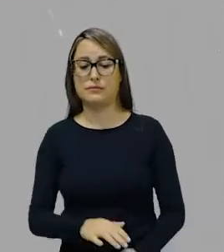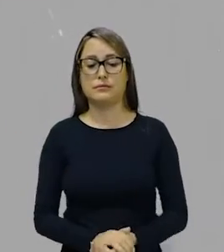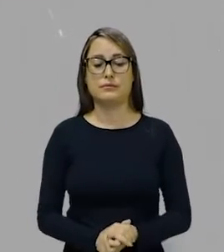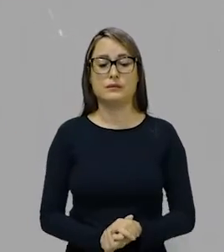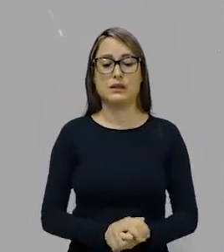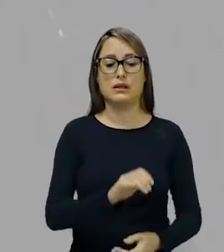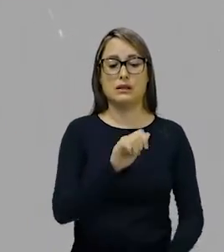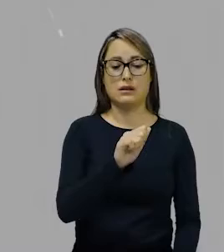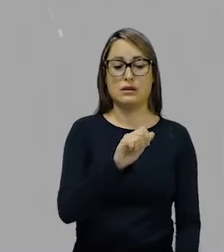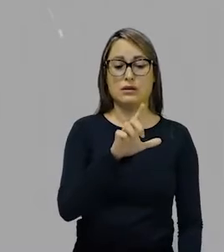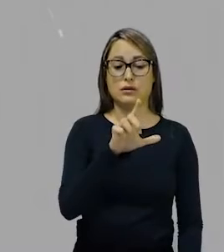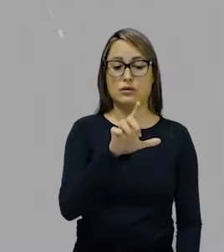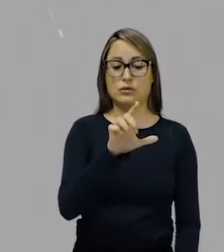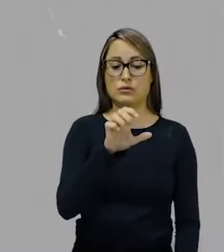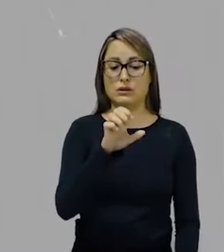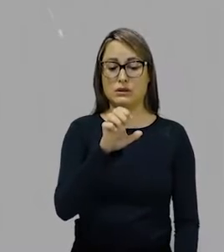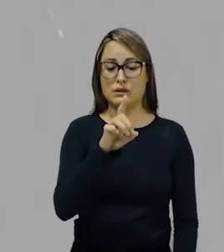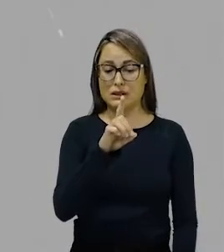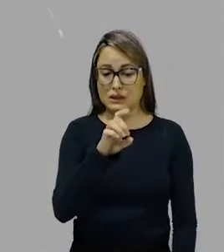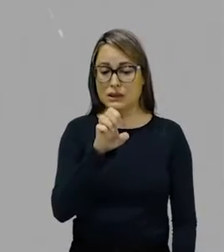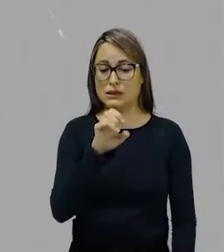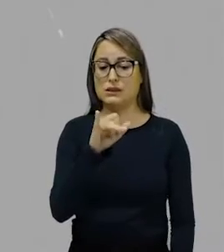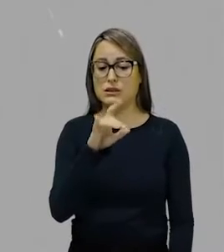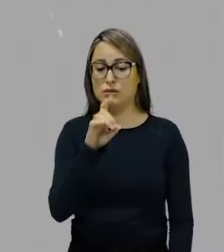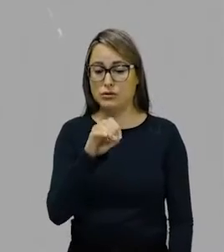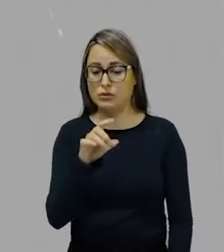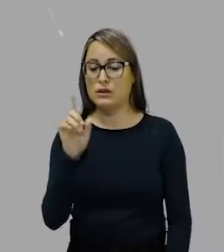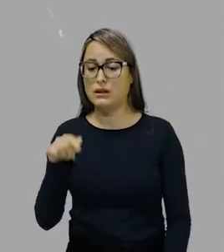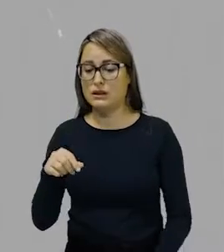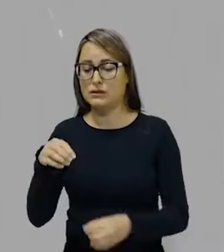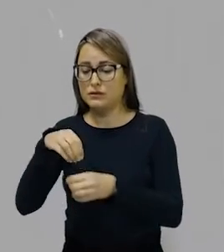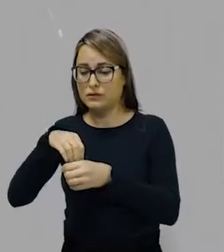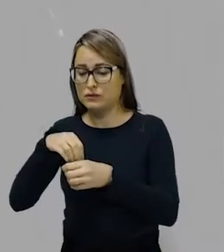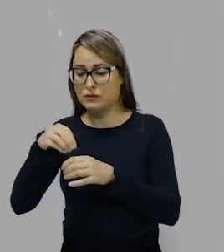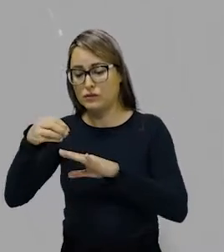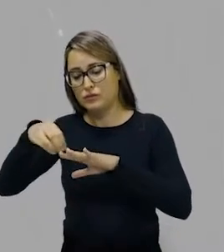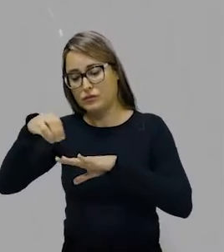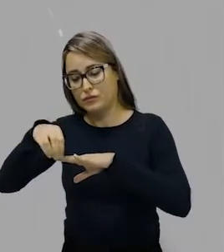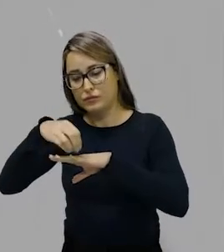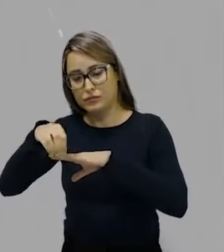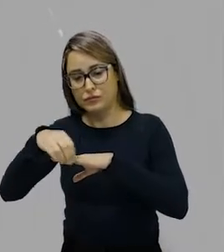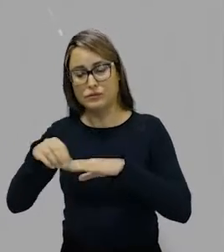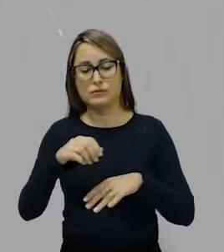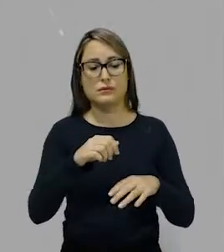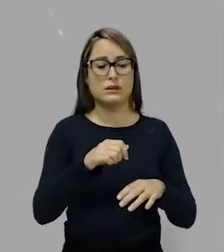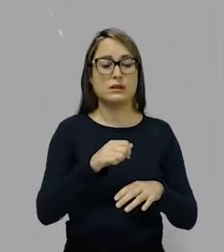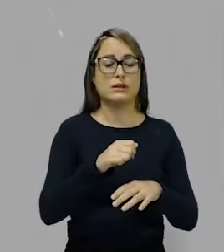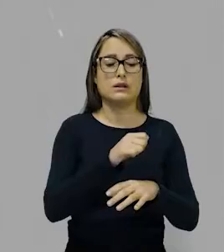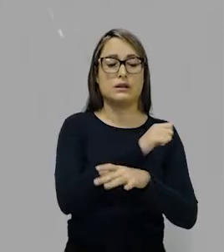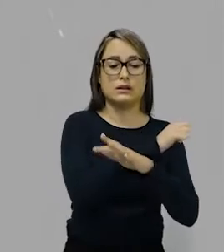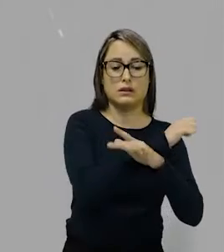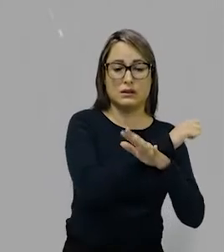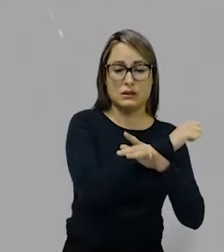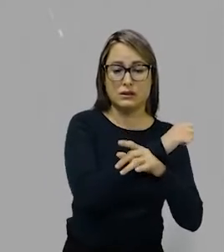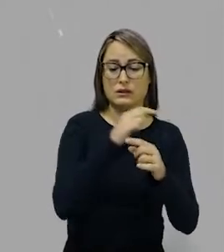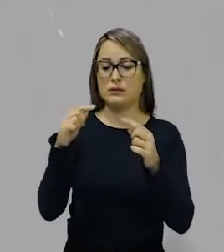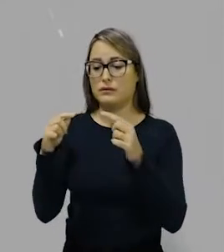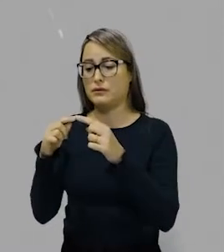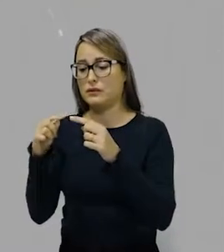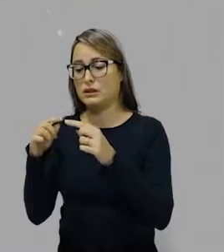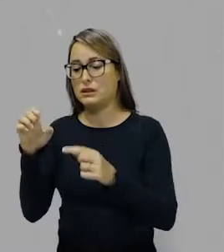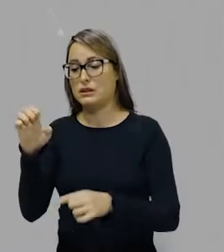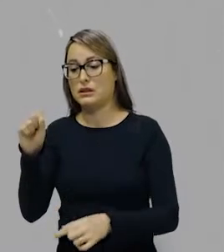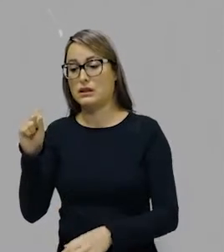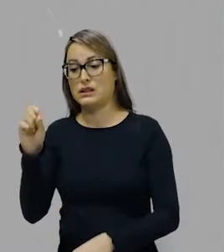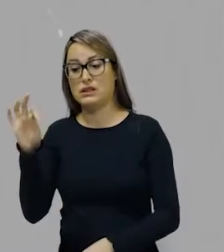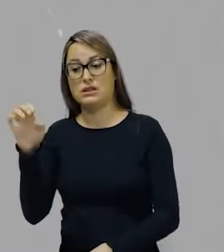cetona. Não esqueçam, aldeído, cetona. Ácido com éster. Falei